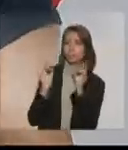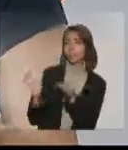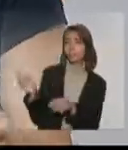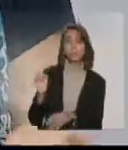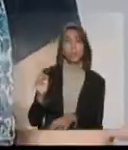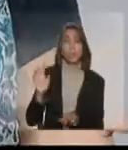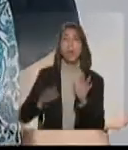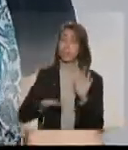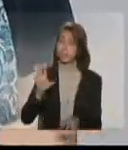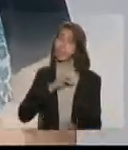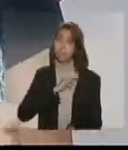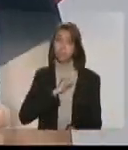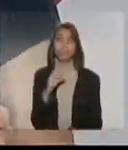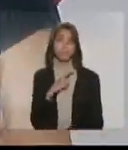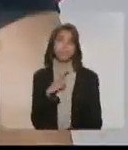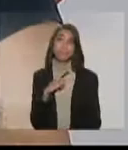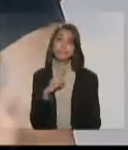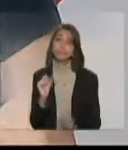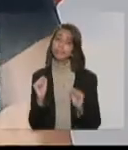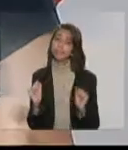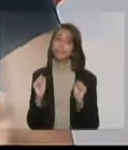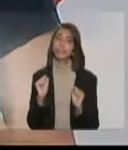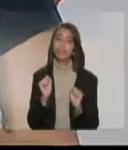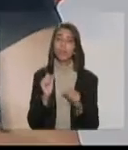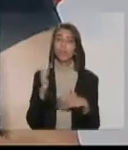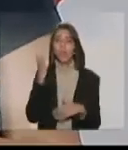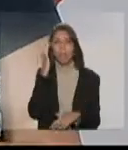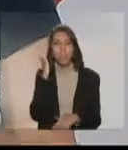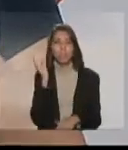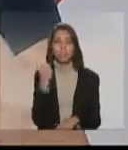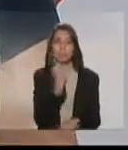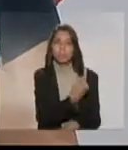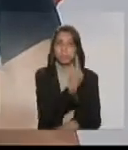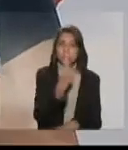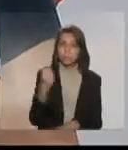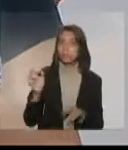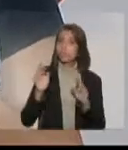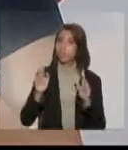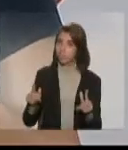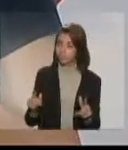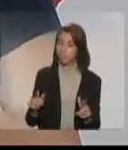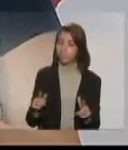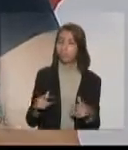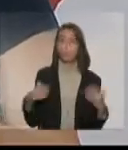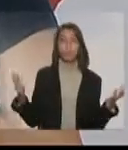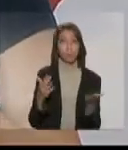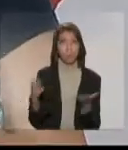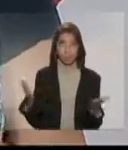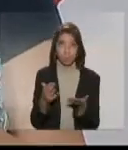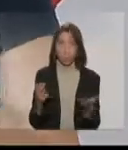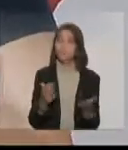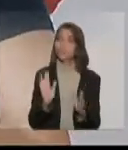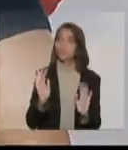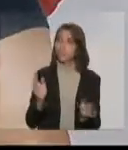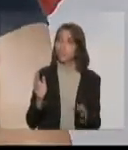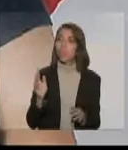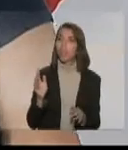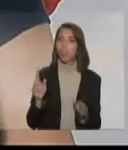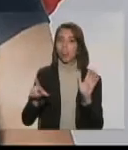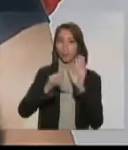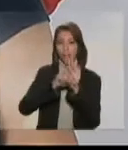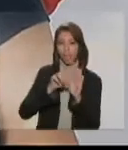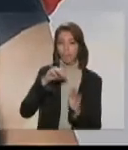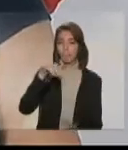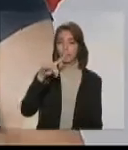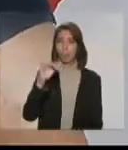desse muita gente ainda uma o agressor essa é a grande verdade então acho que tem que ser caso a caso é hoje nós tivemos um ganho muito grande já que